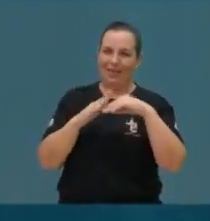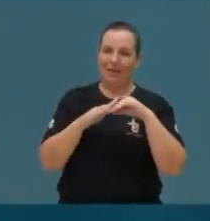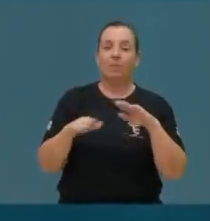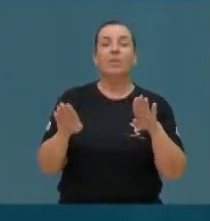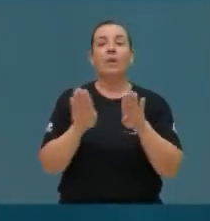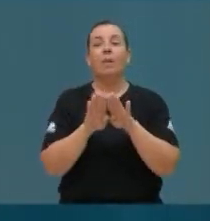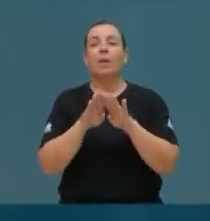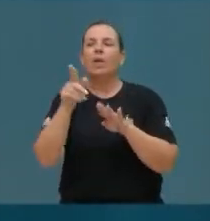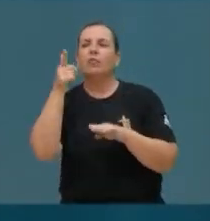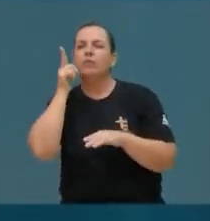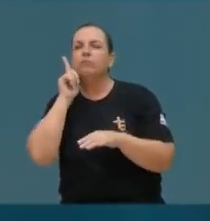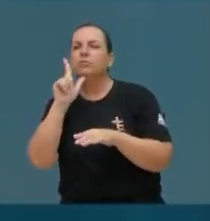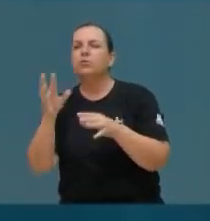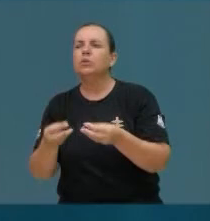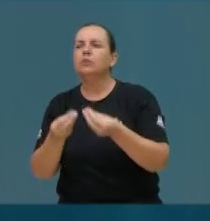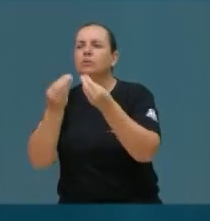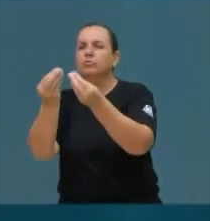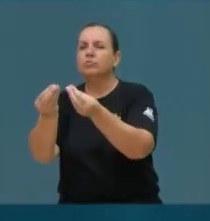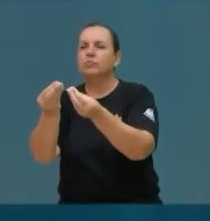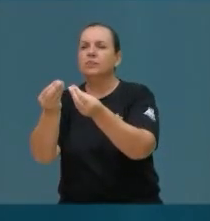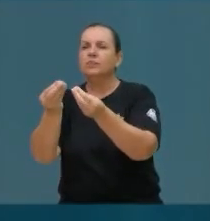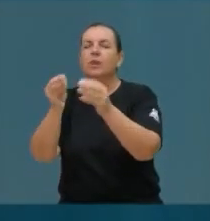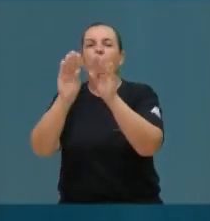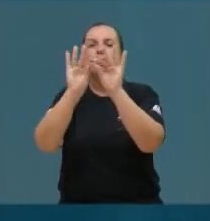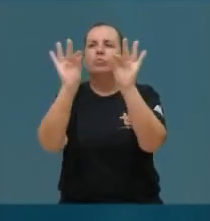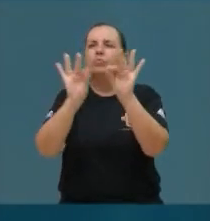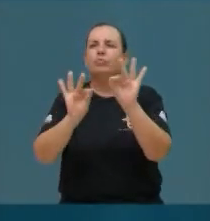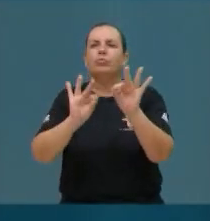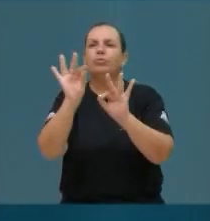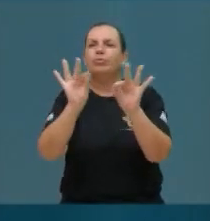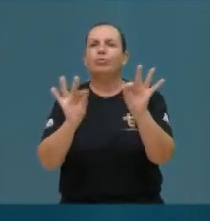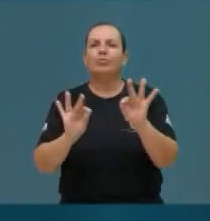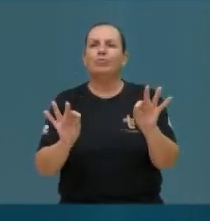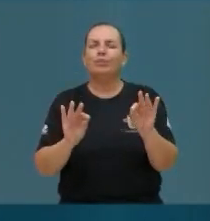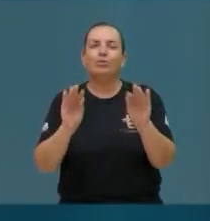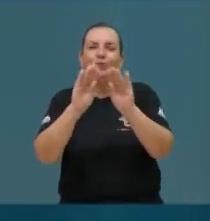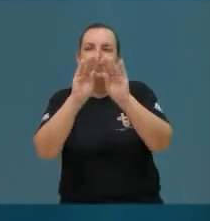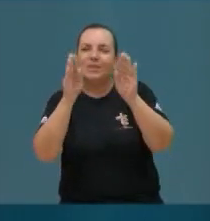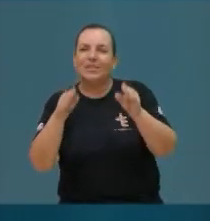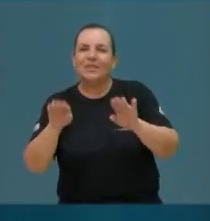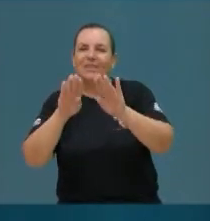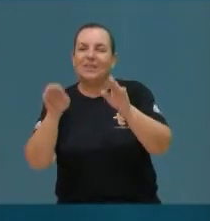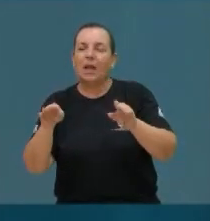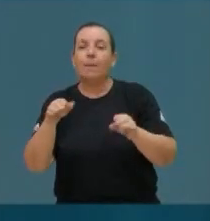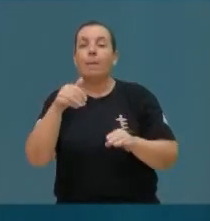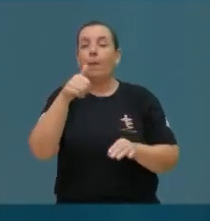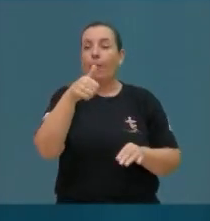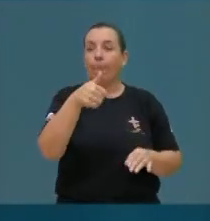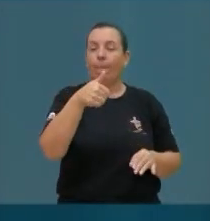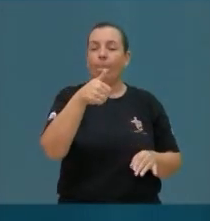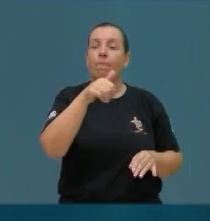ganhando coisas que os filhos foram dando a ela. E em